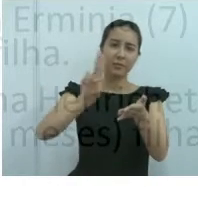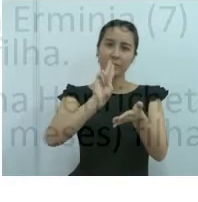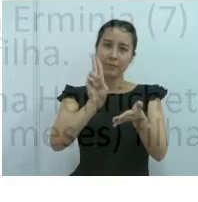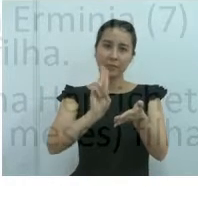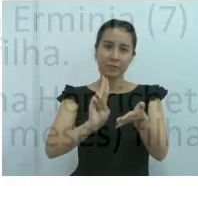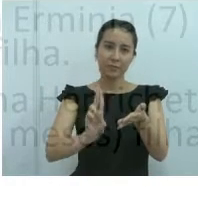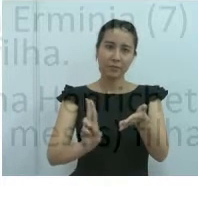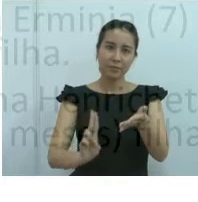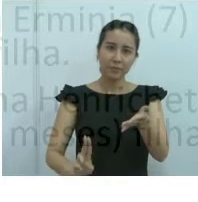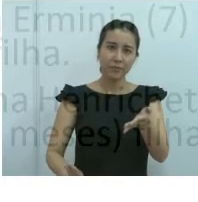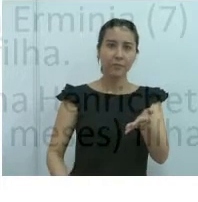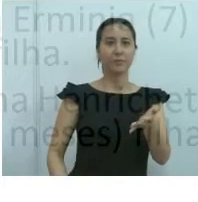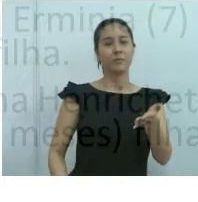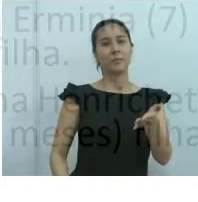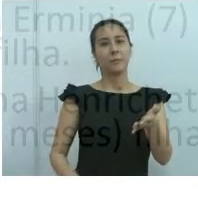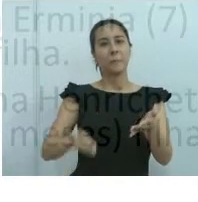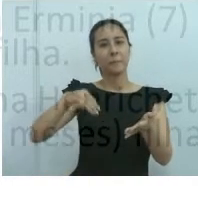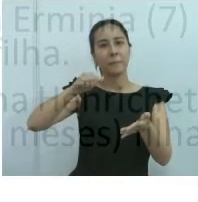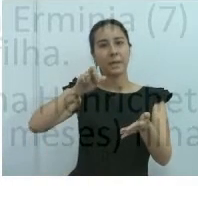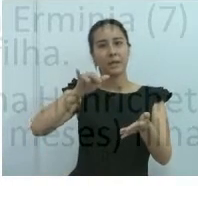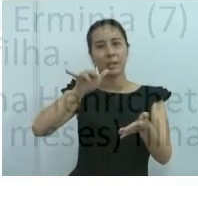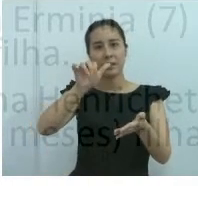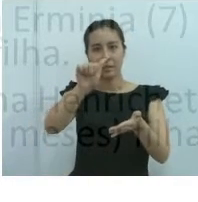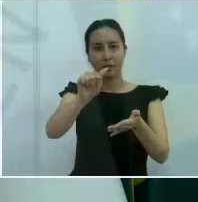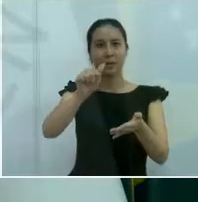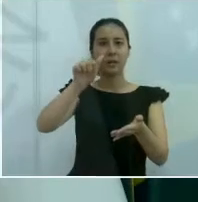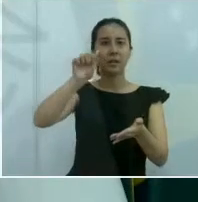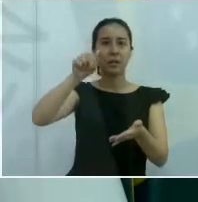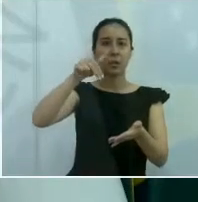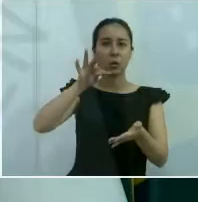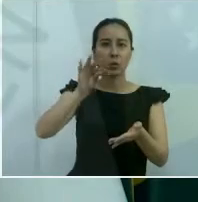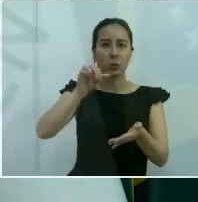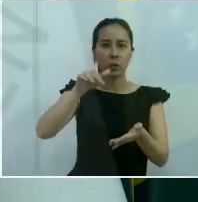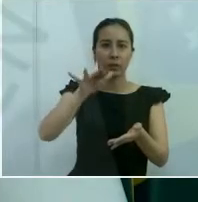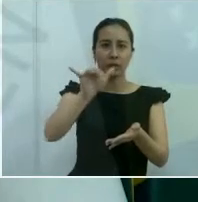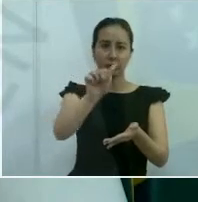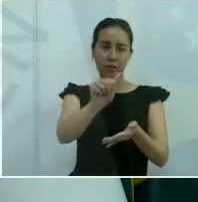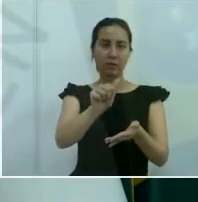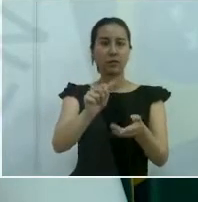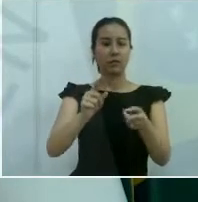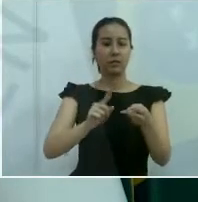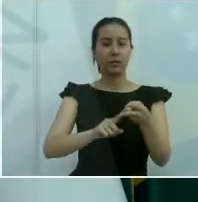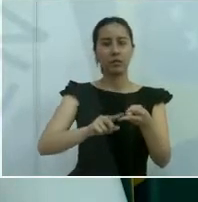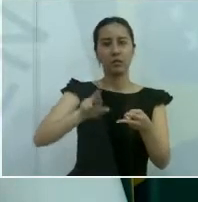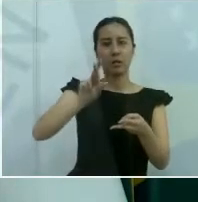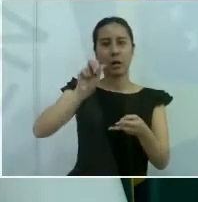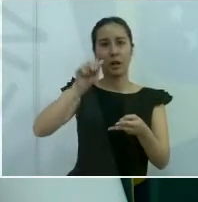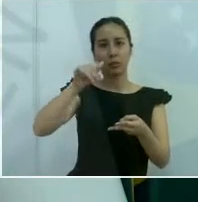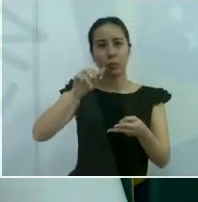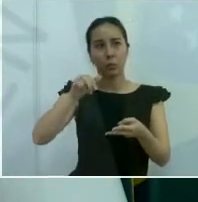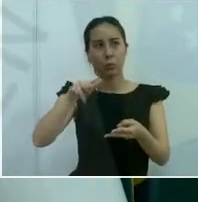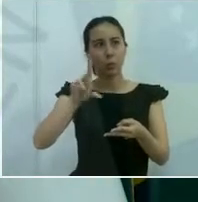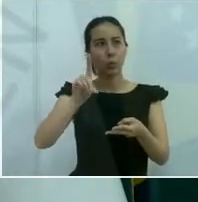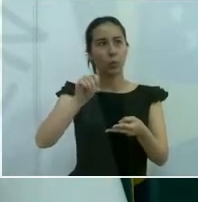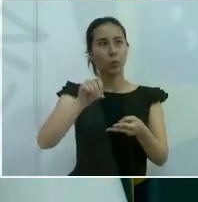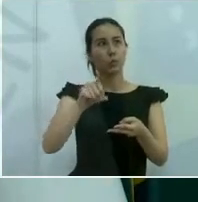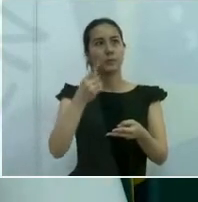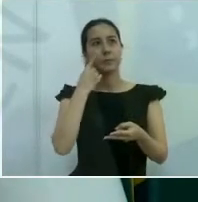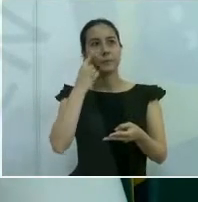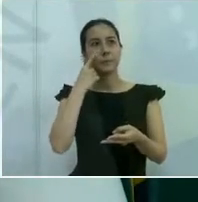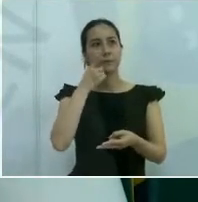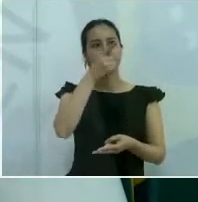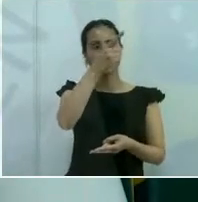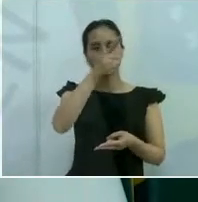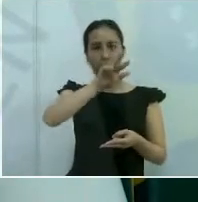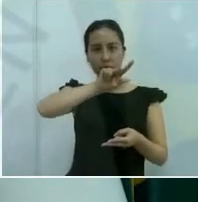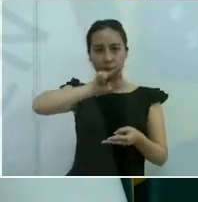antônia de antônio belinati não bonito né raimundo segundo antonio baldo esse era o meu avô tinha 10